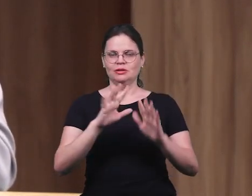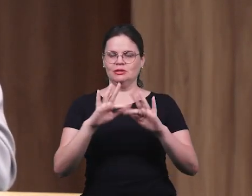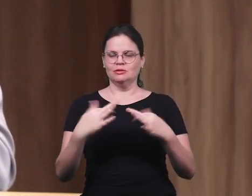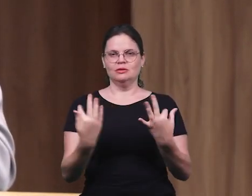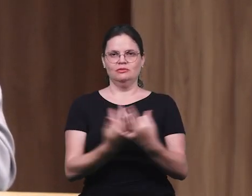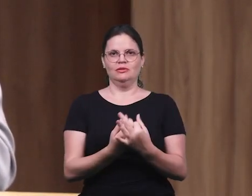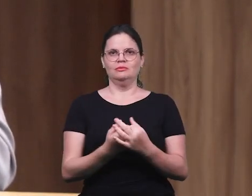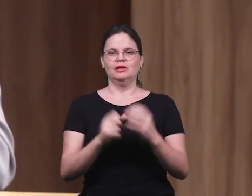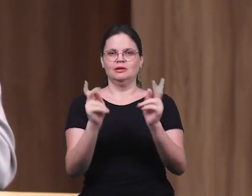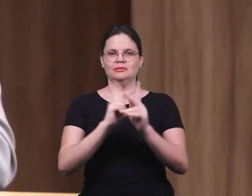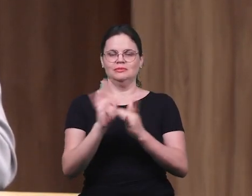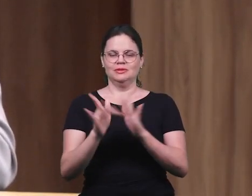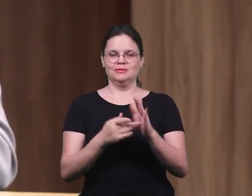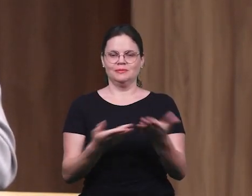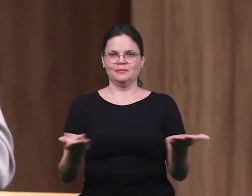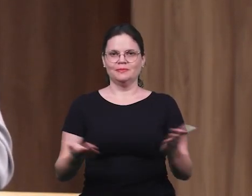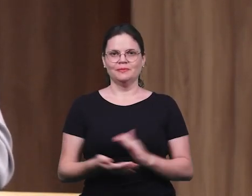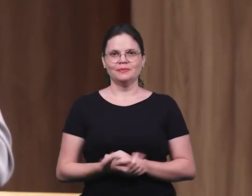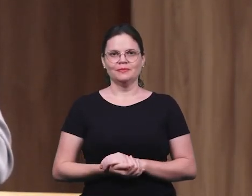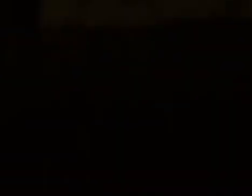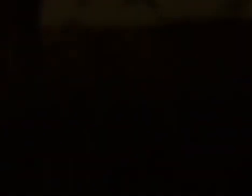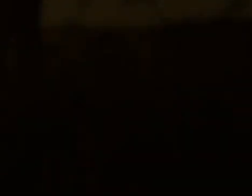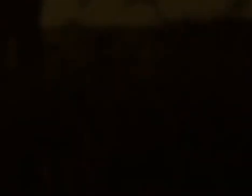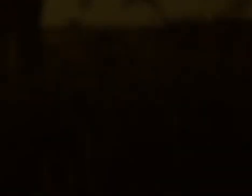sua família e a paz do Senhor.